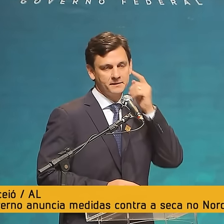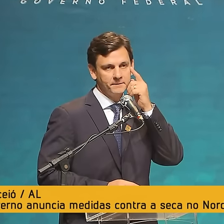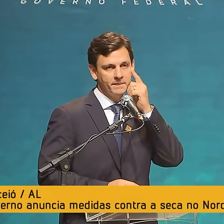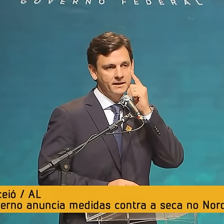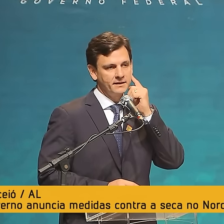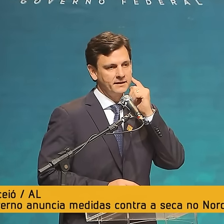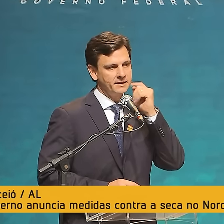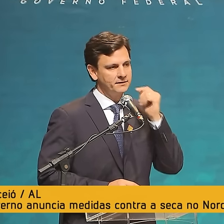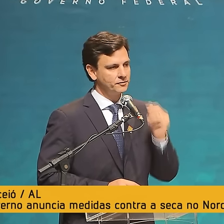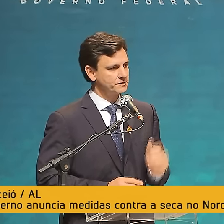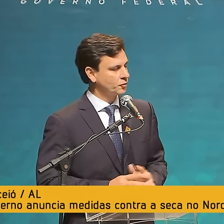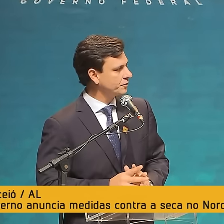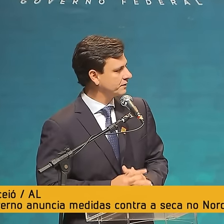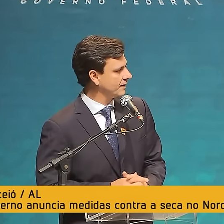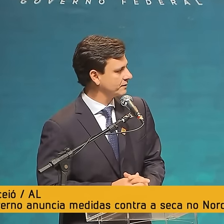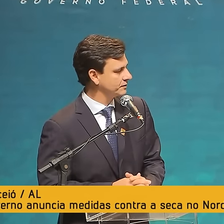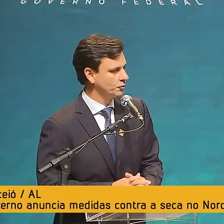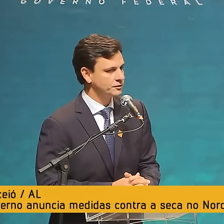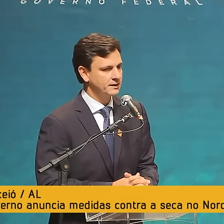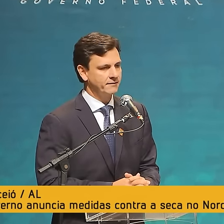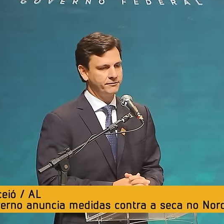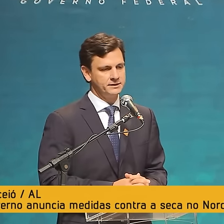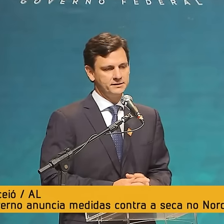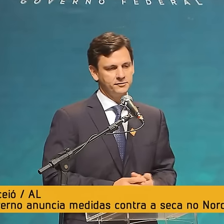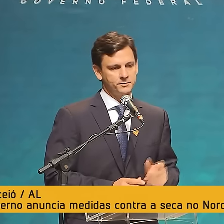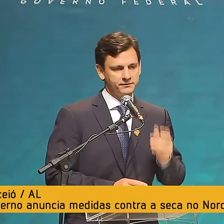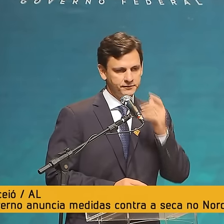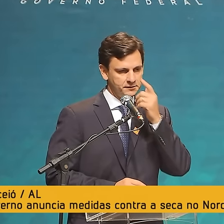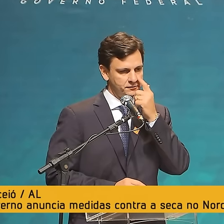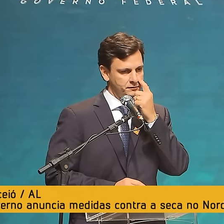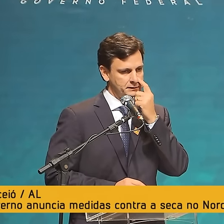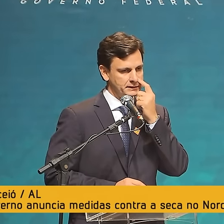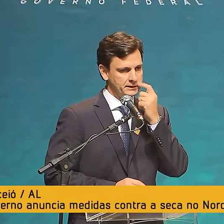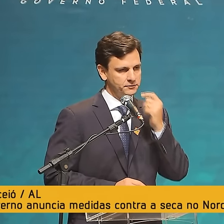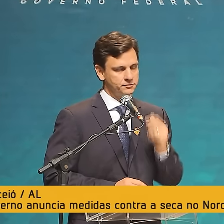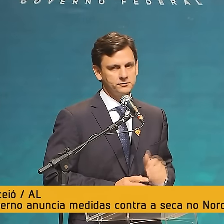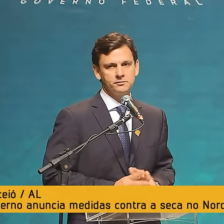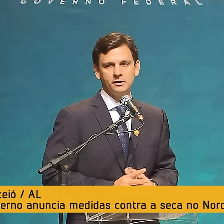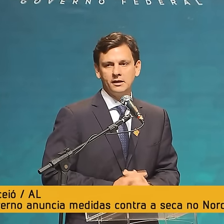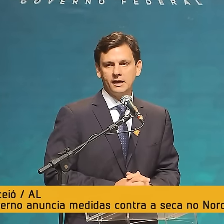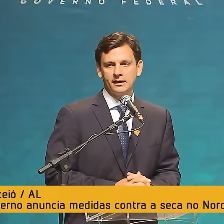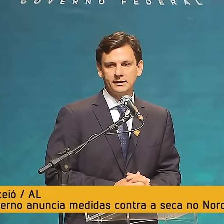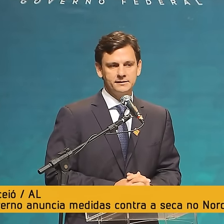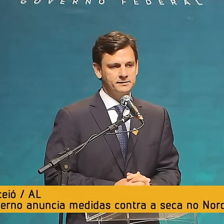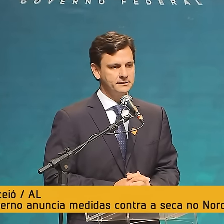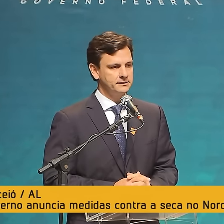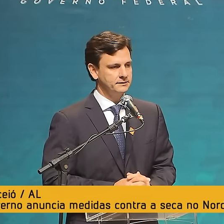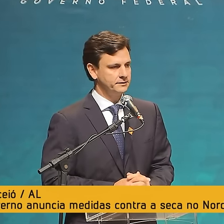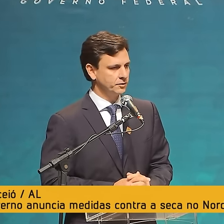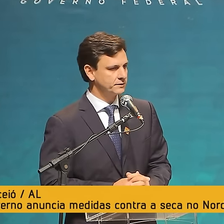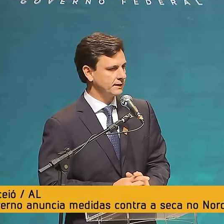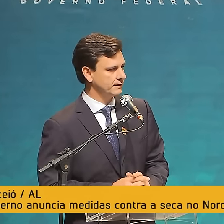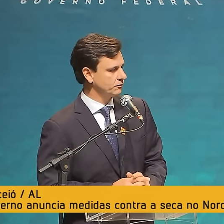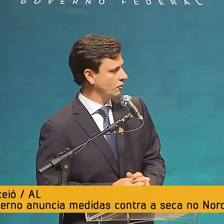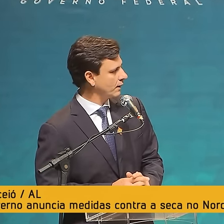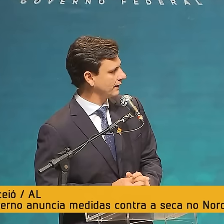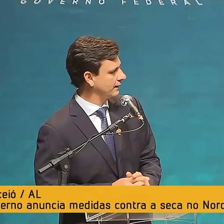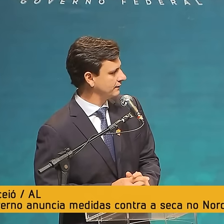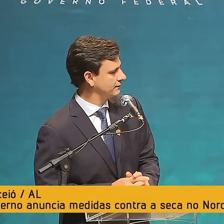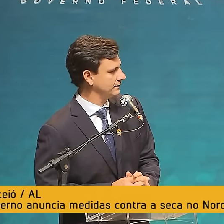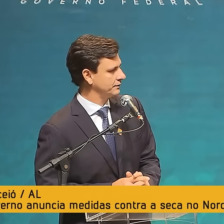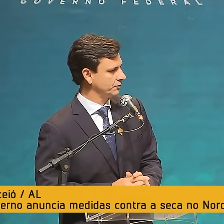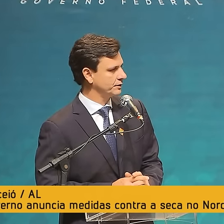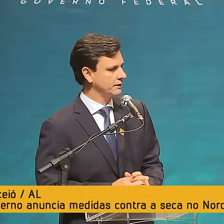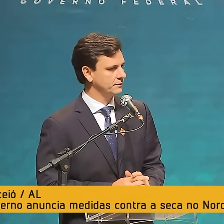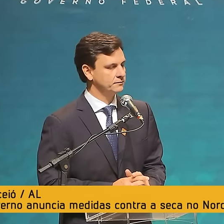Presidente e são dois temas que hoje afligem aos perfeitos tantos aqueles que estão saindo como